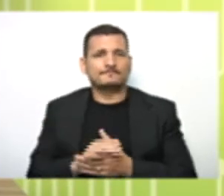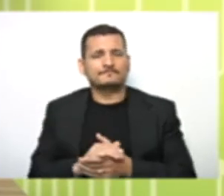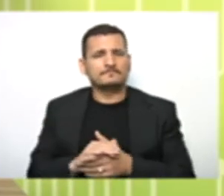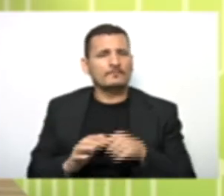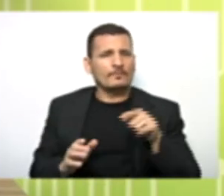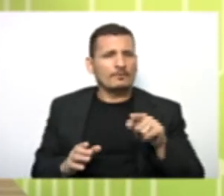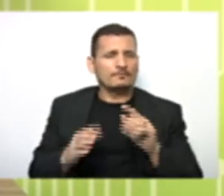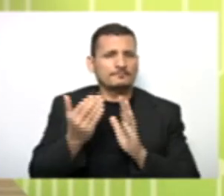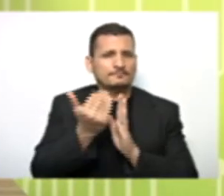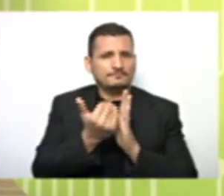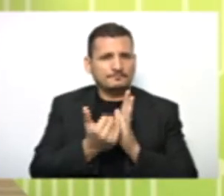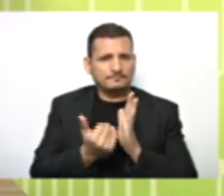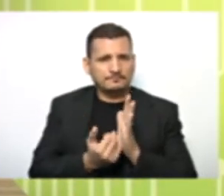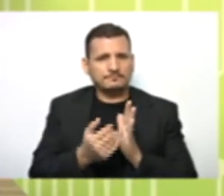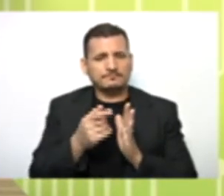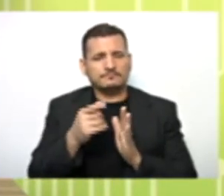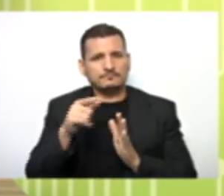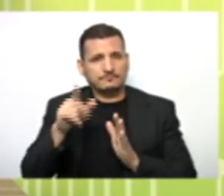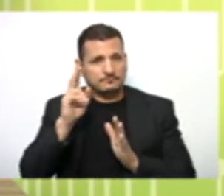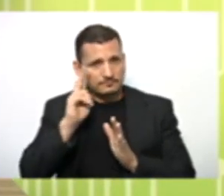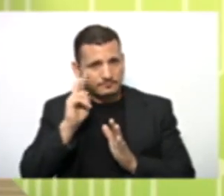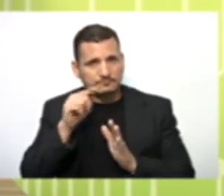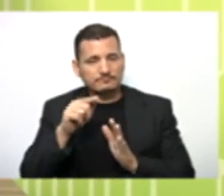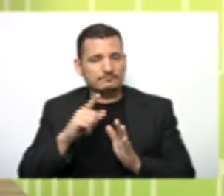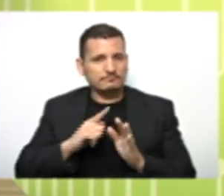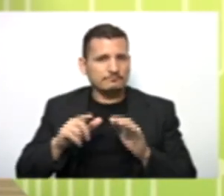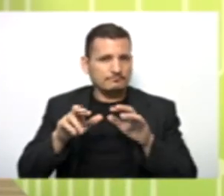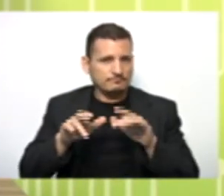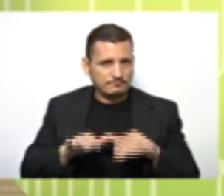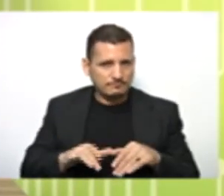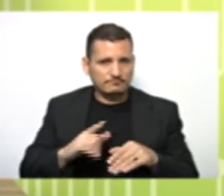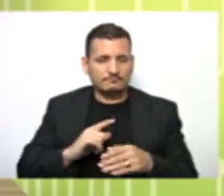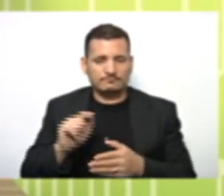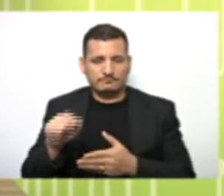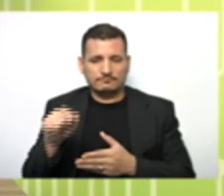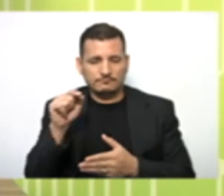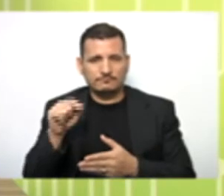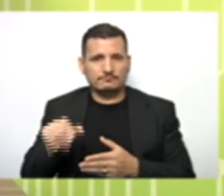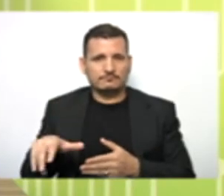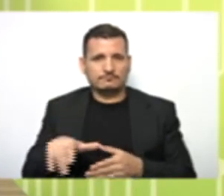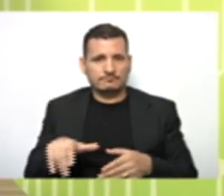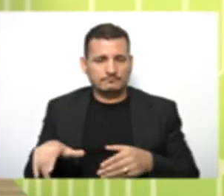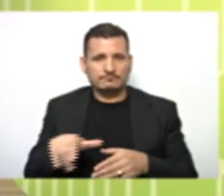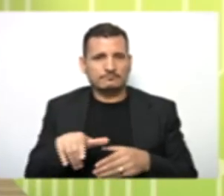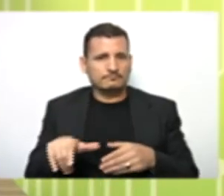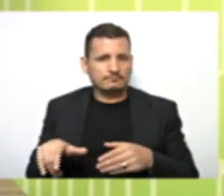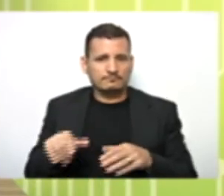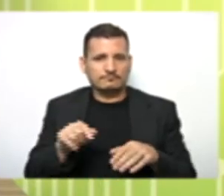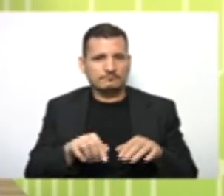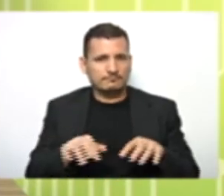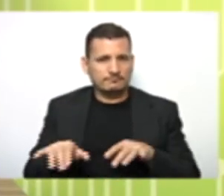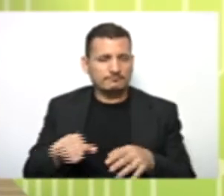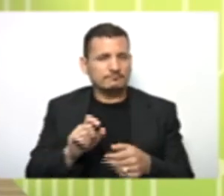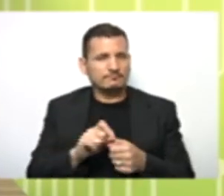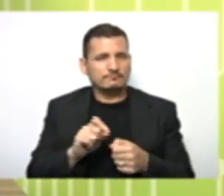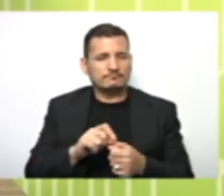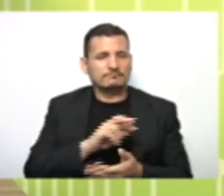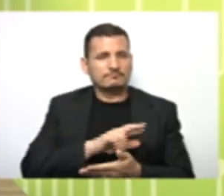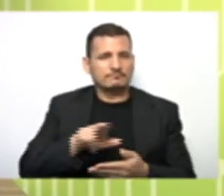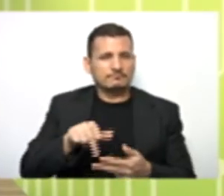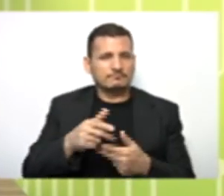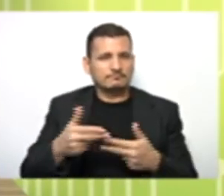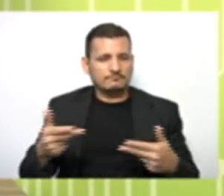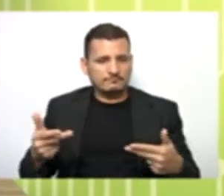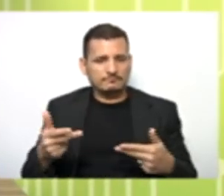programa, ele também, lembra, a gente está digitando, a gente está clicando, a gente está dando comandos, está fazendo várias